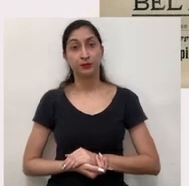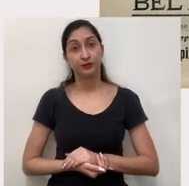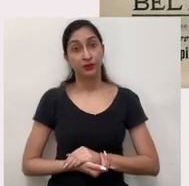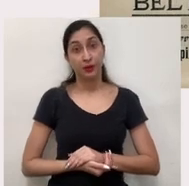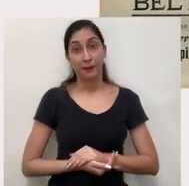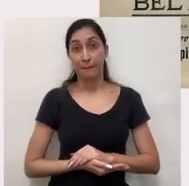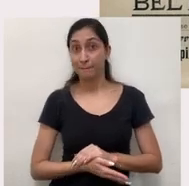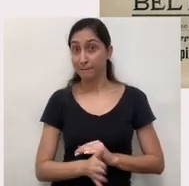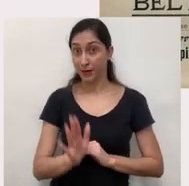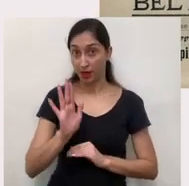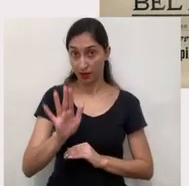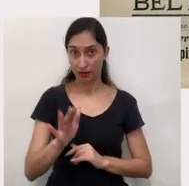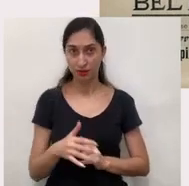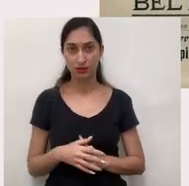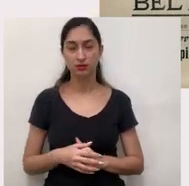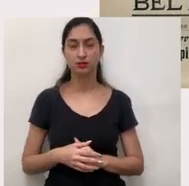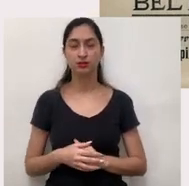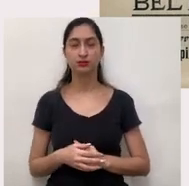Mas,